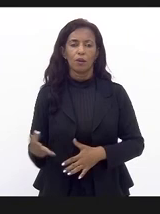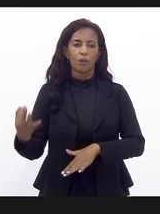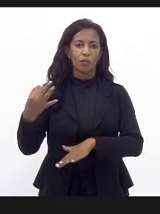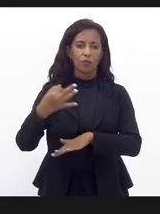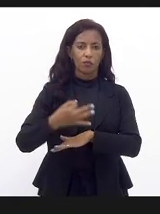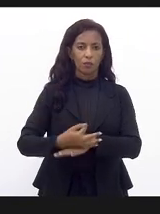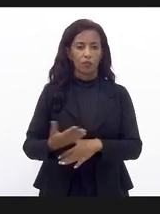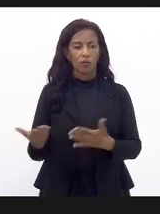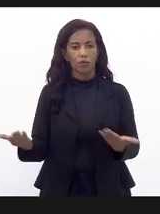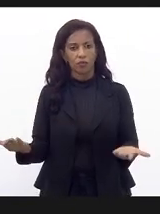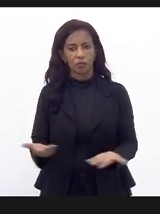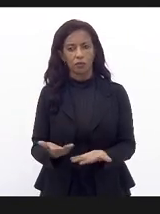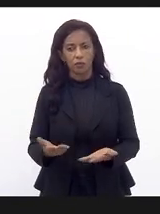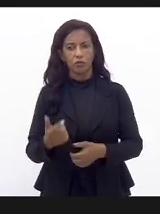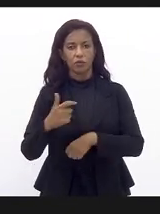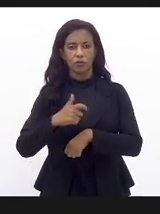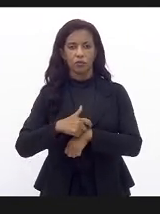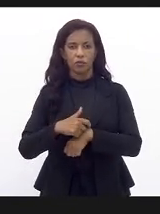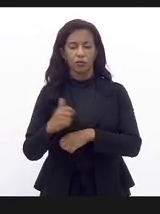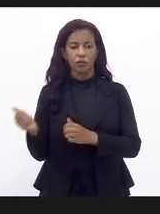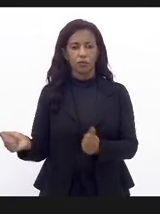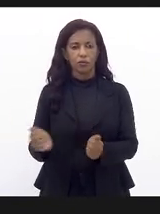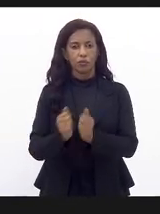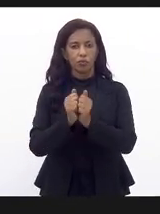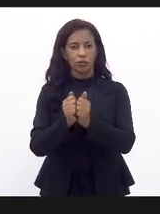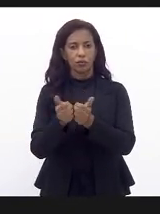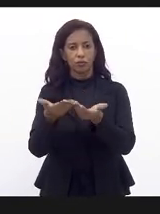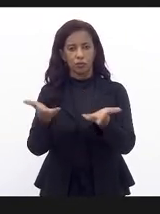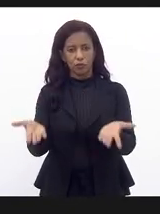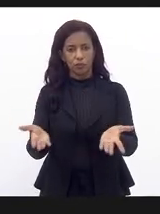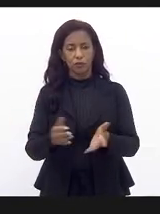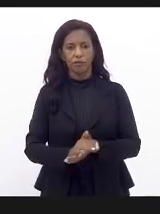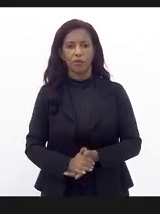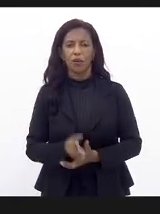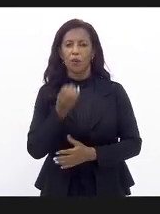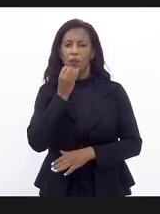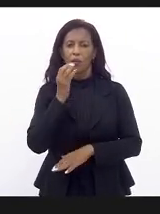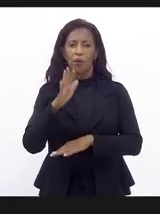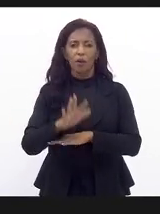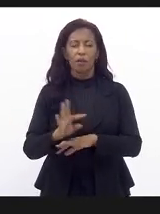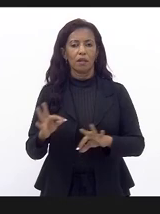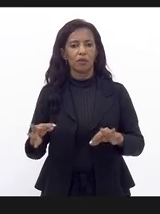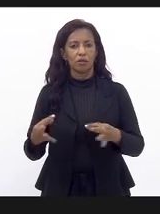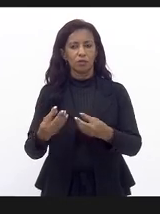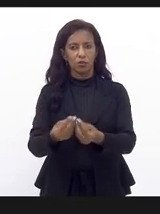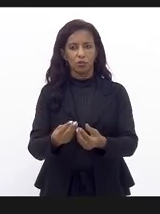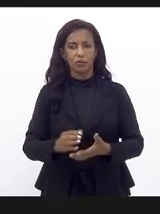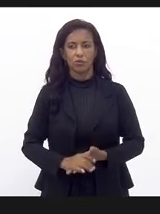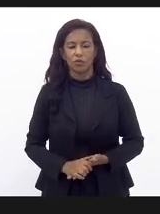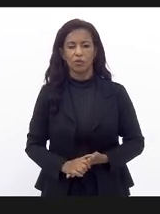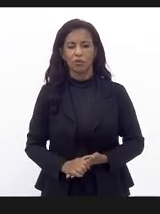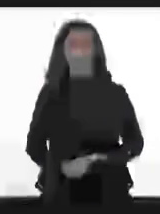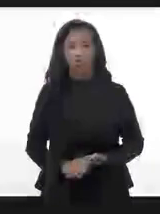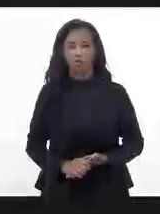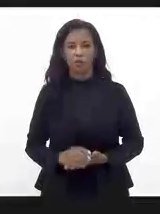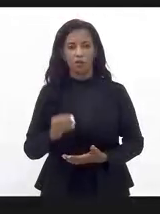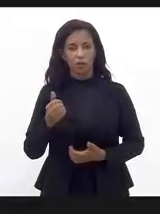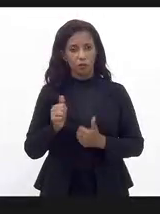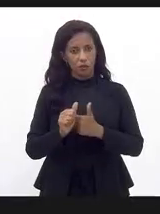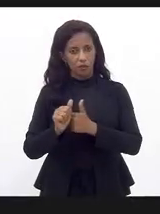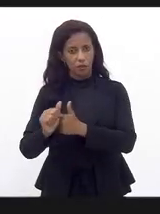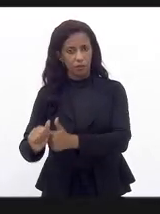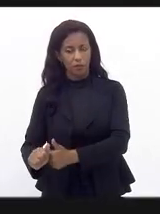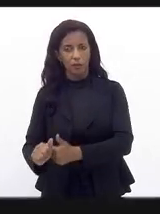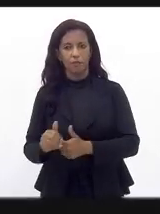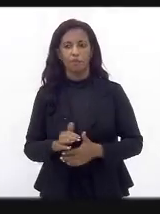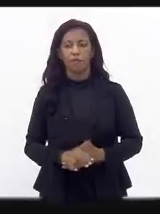lá no momento juntamente com vocês. Então, uma boa tarde a Vossa Excelência, a todos e a todas que nos